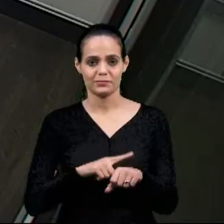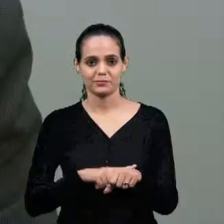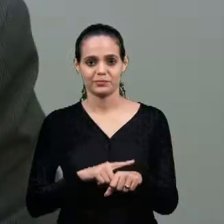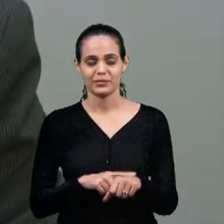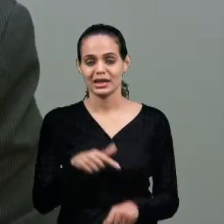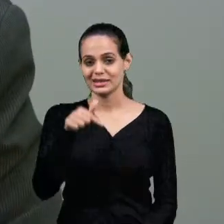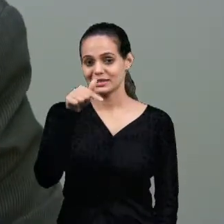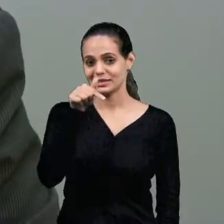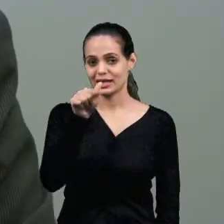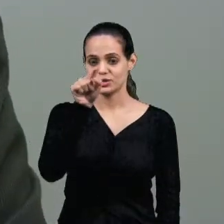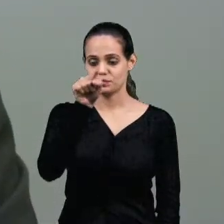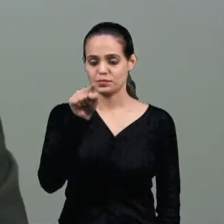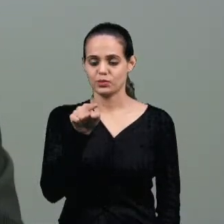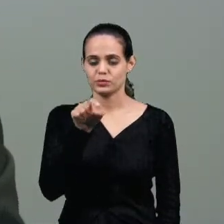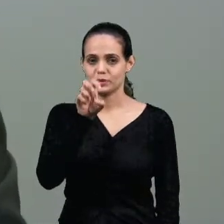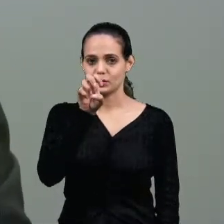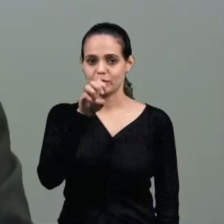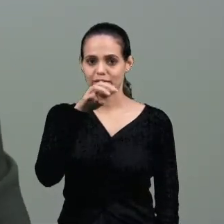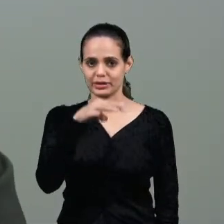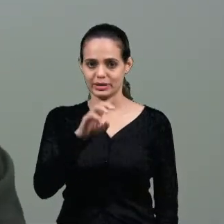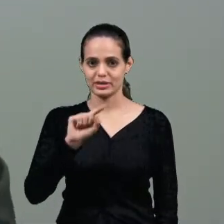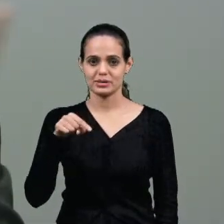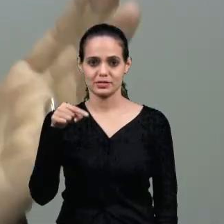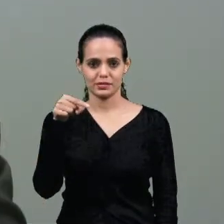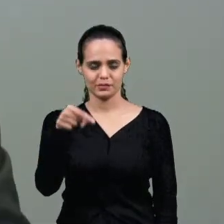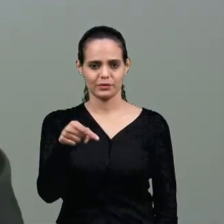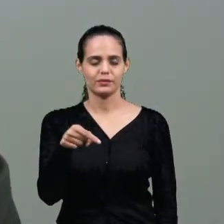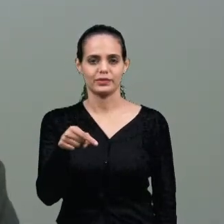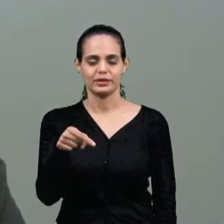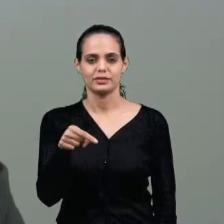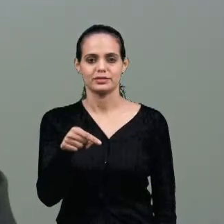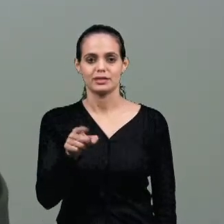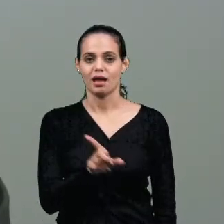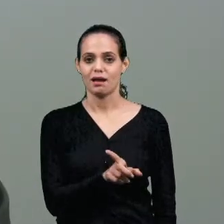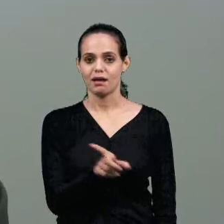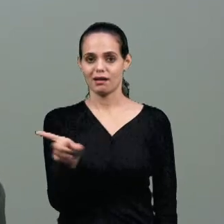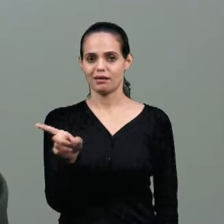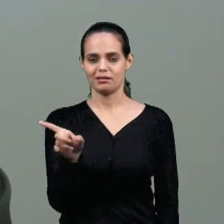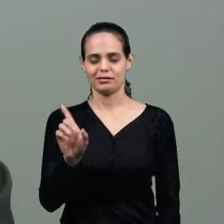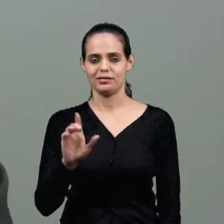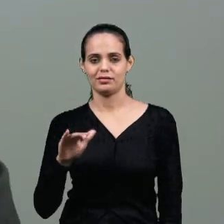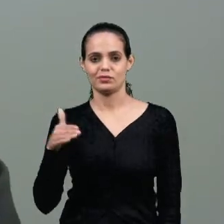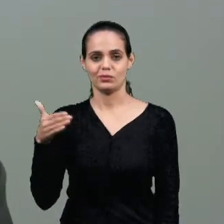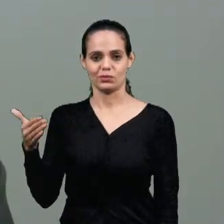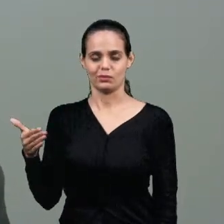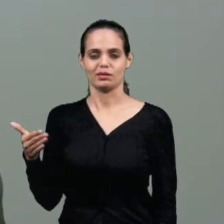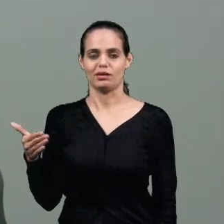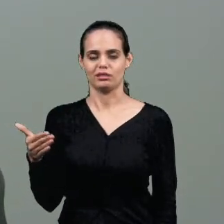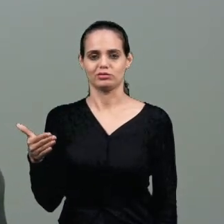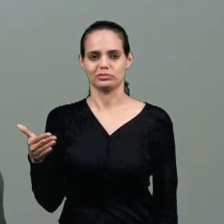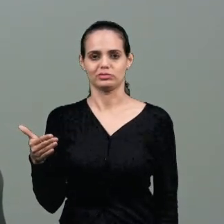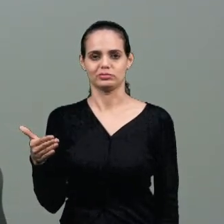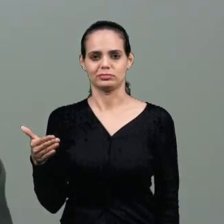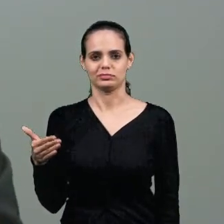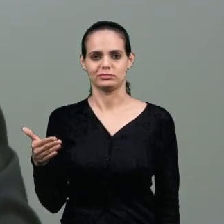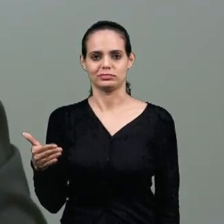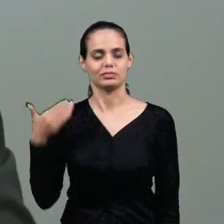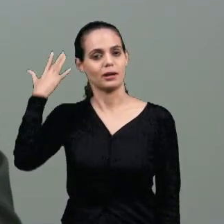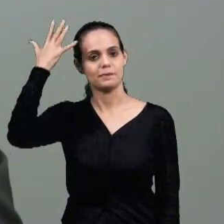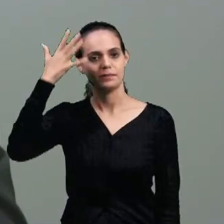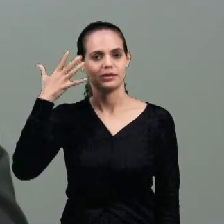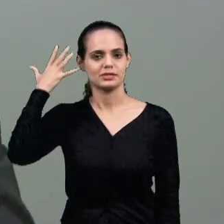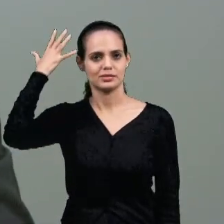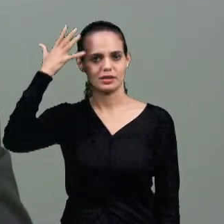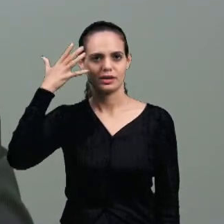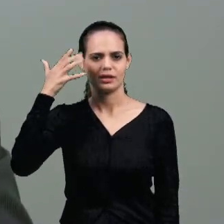daqui a pouco, né? Daqui a 7 minutos, o senhor estará aqui no estúdio 4 da TV Web Manaim para conduzir o culto desta noite. O senhor pode